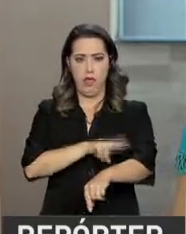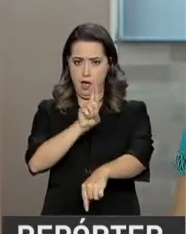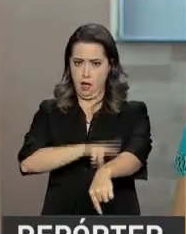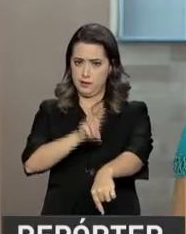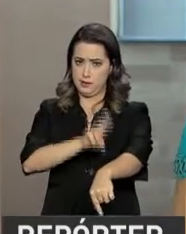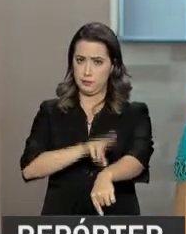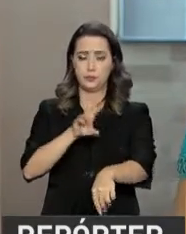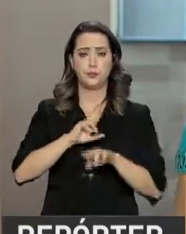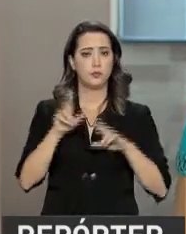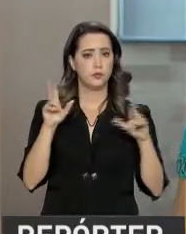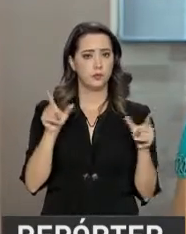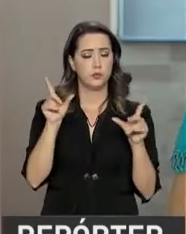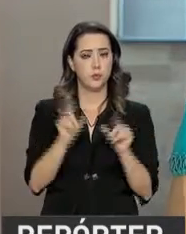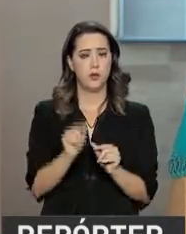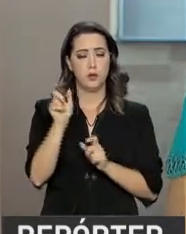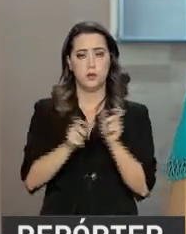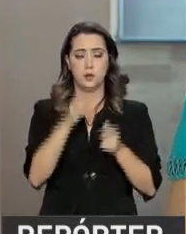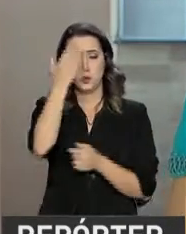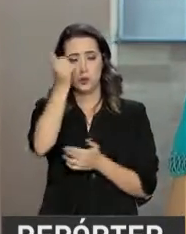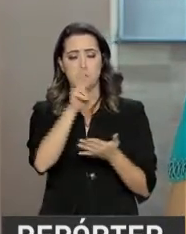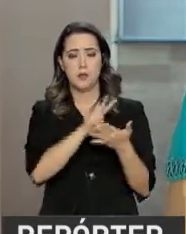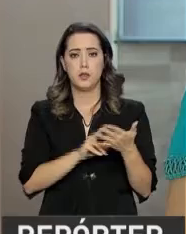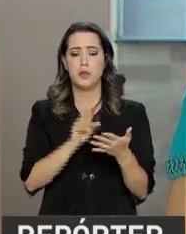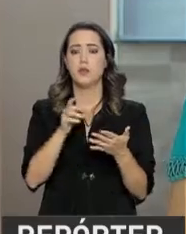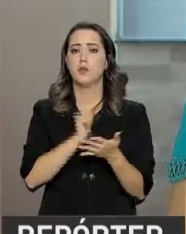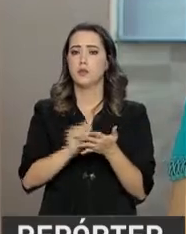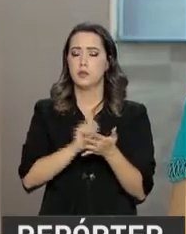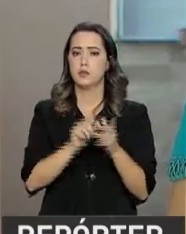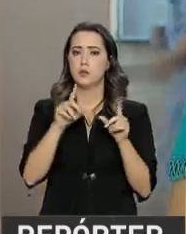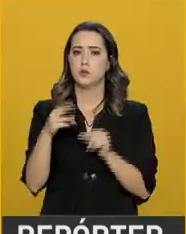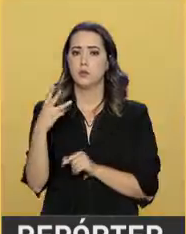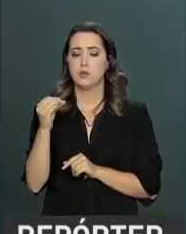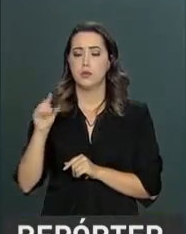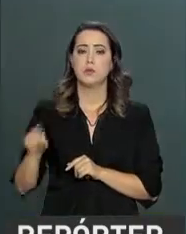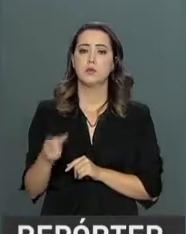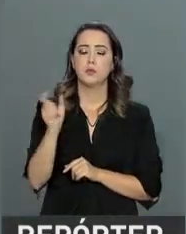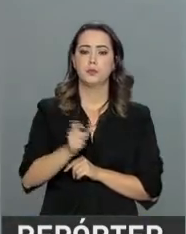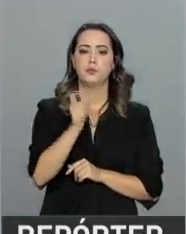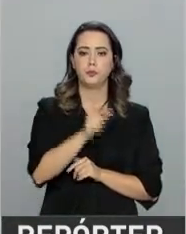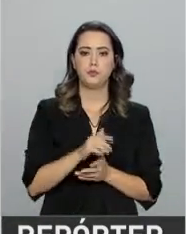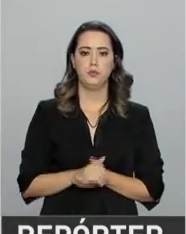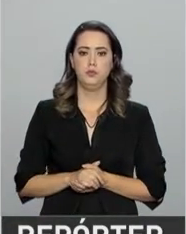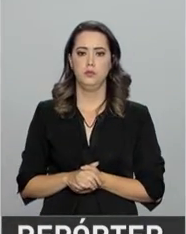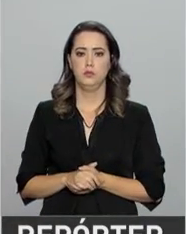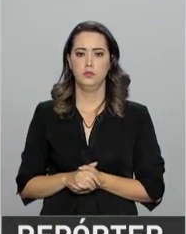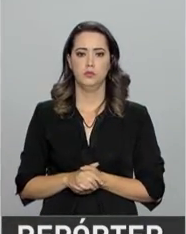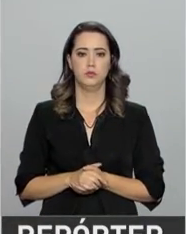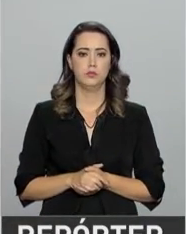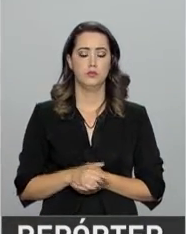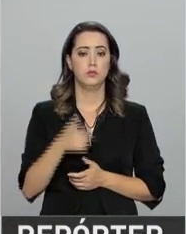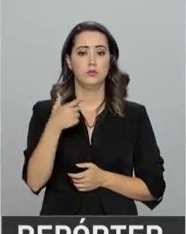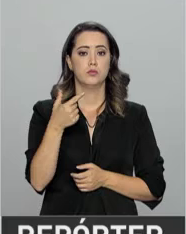em relação a 2006 foi de cerca de 300 mil pessoas em 2017 à taxa de